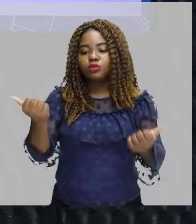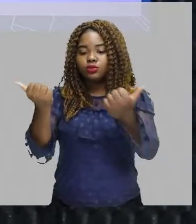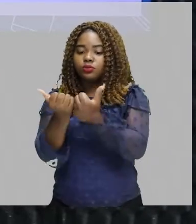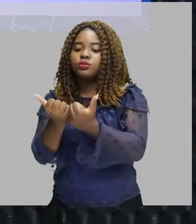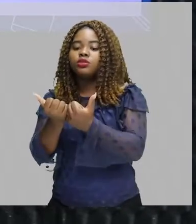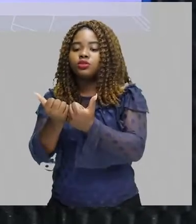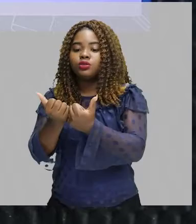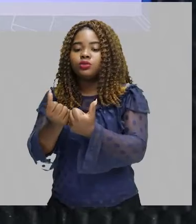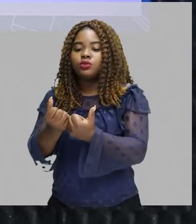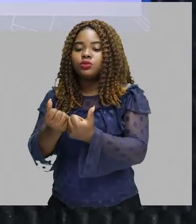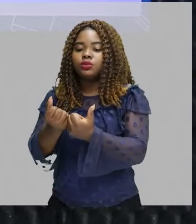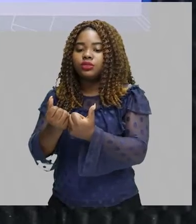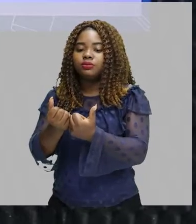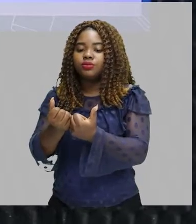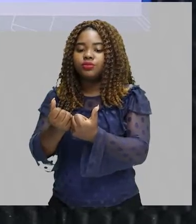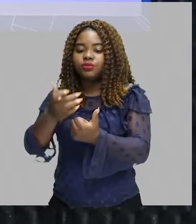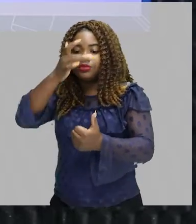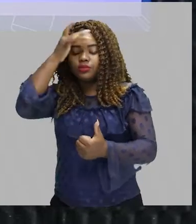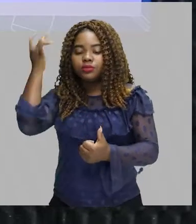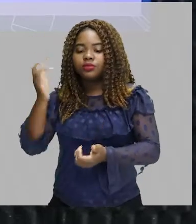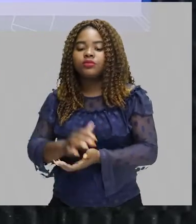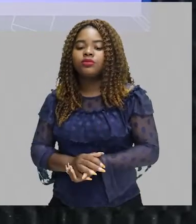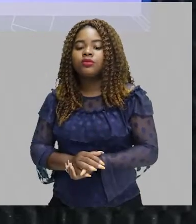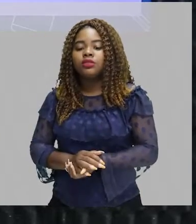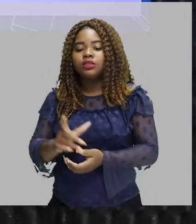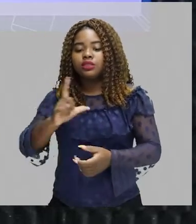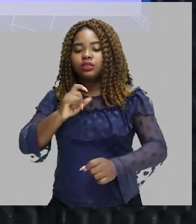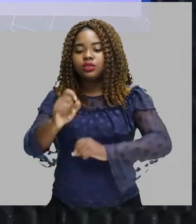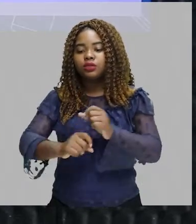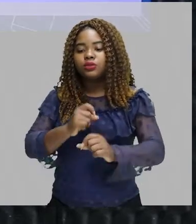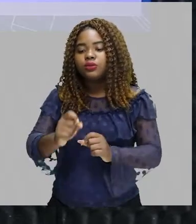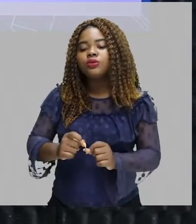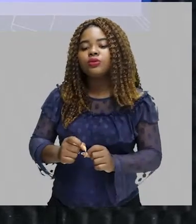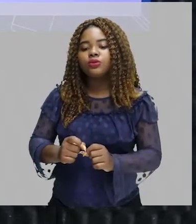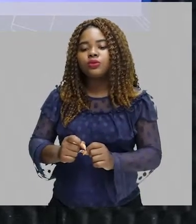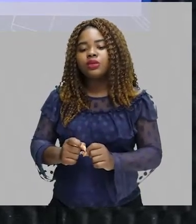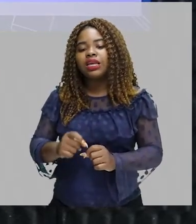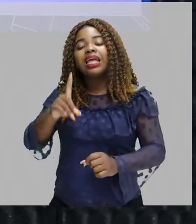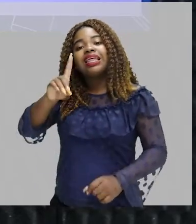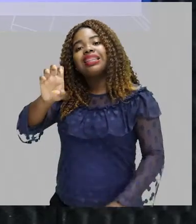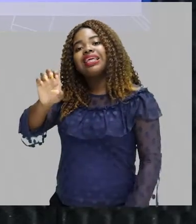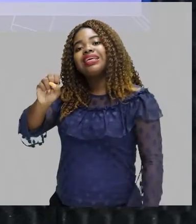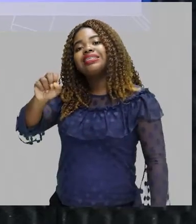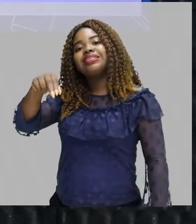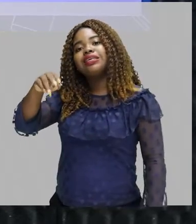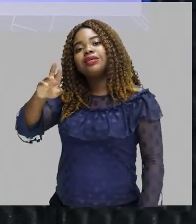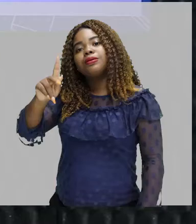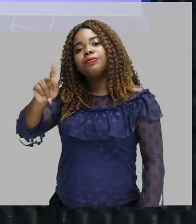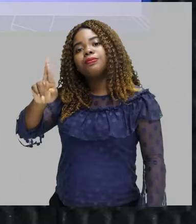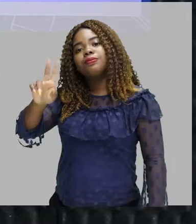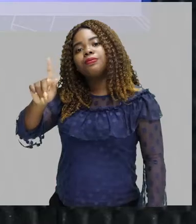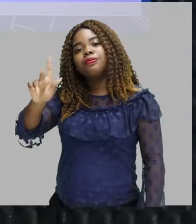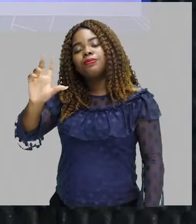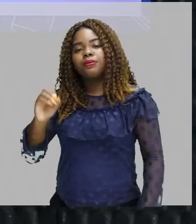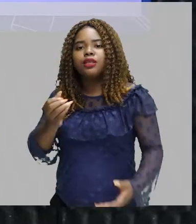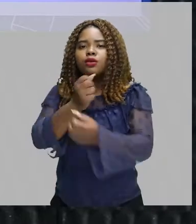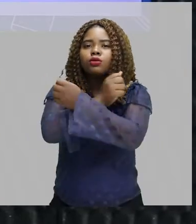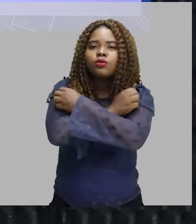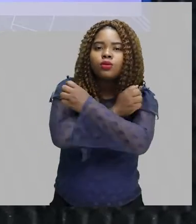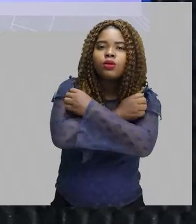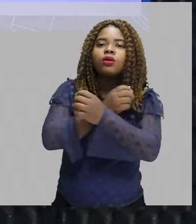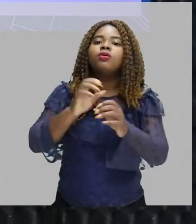pelo maquinário, e isso vai gerar o chamado desemprego estrutural. Muita atenção nesse terminho, tá?